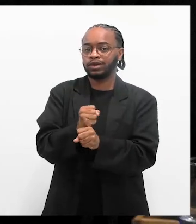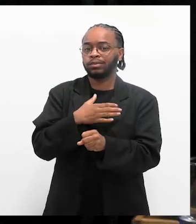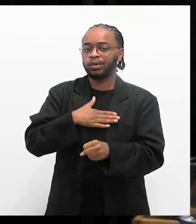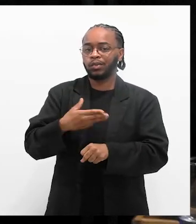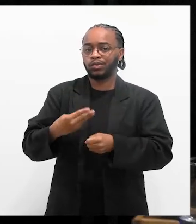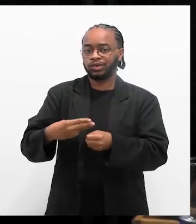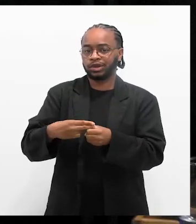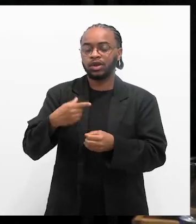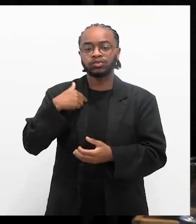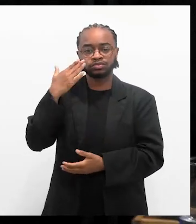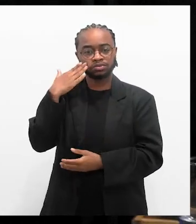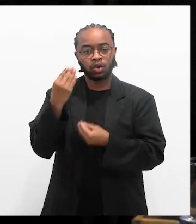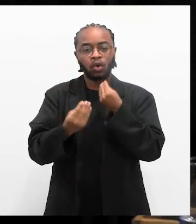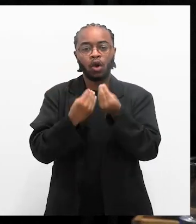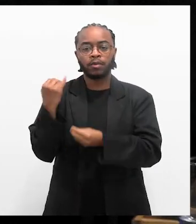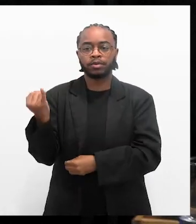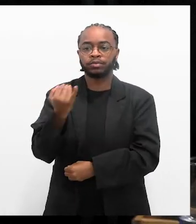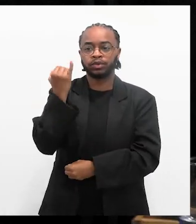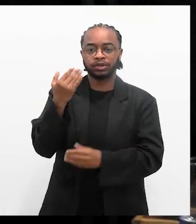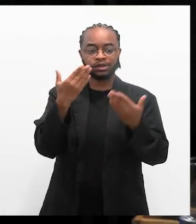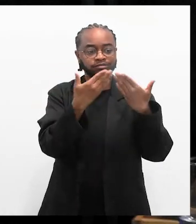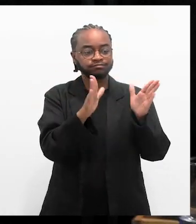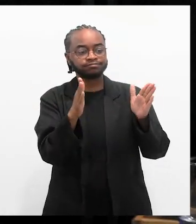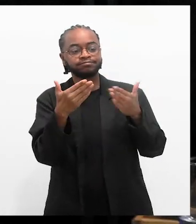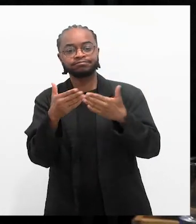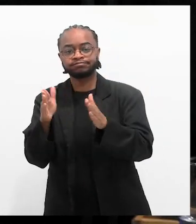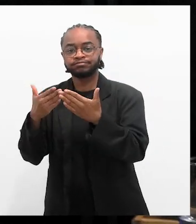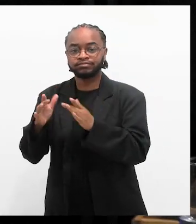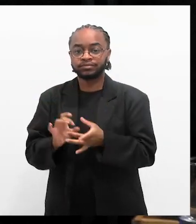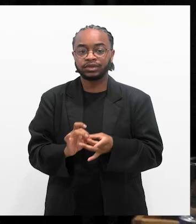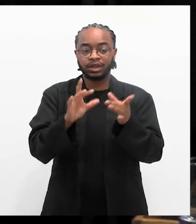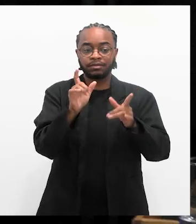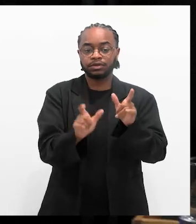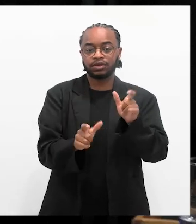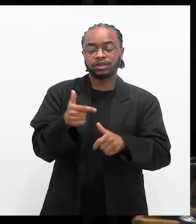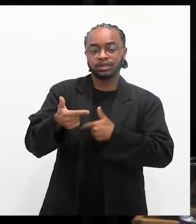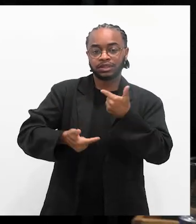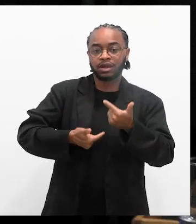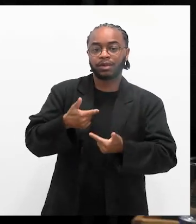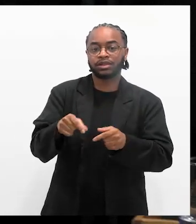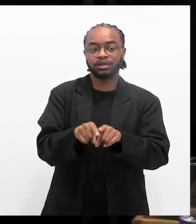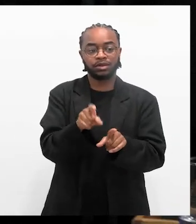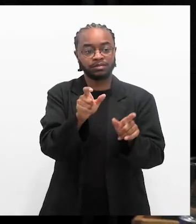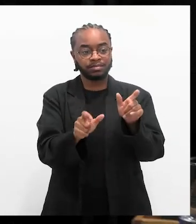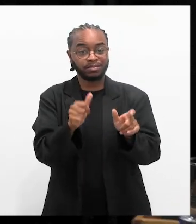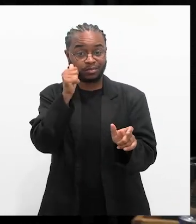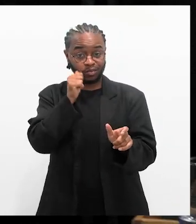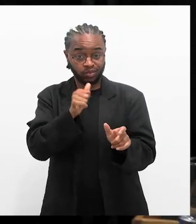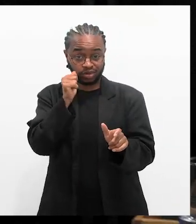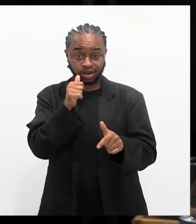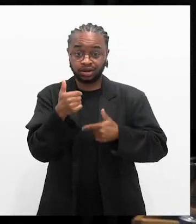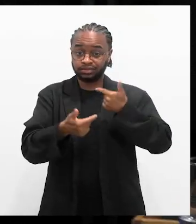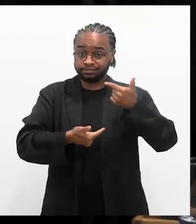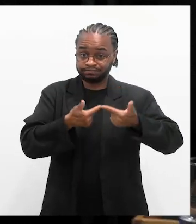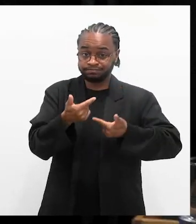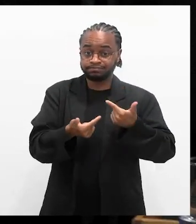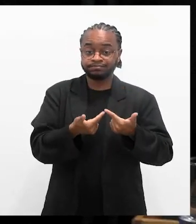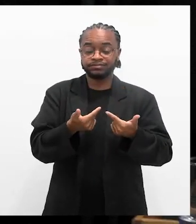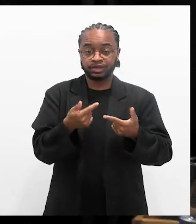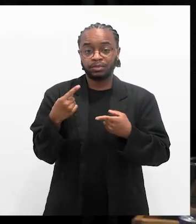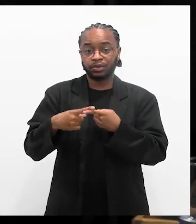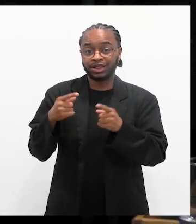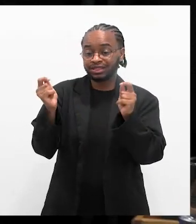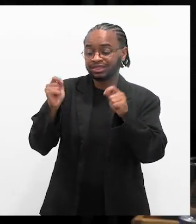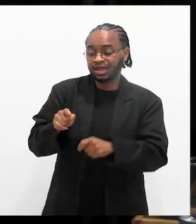sei da importância que é você abrir portas para esses trabalhadores, para essas mulheres trabalhadoras, para